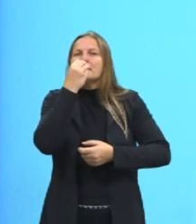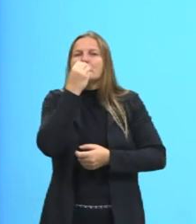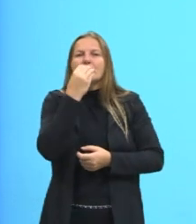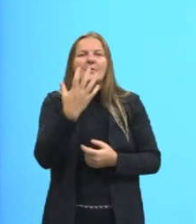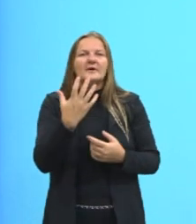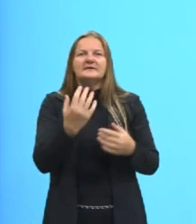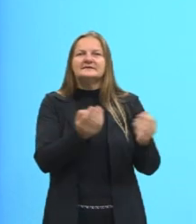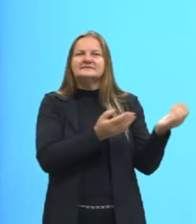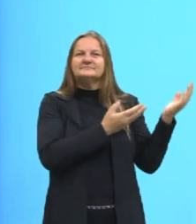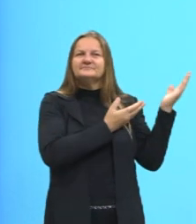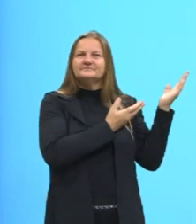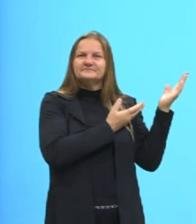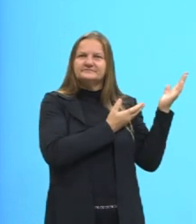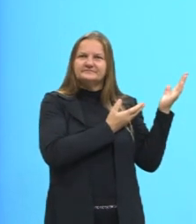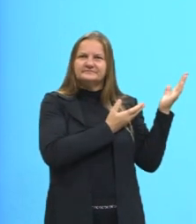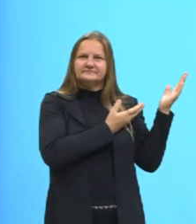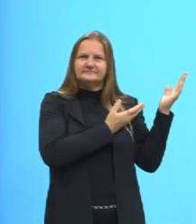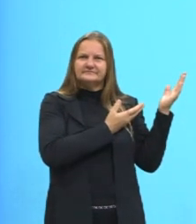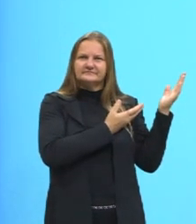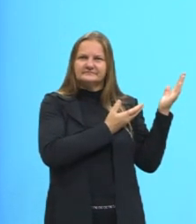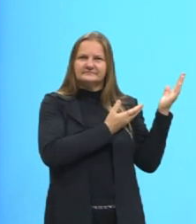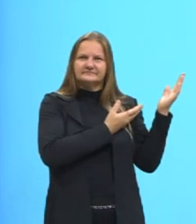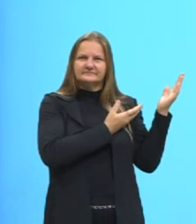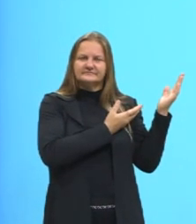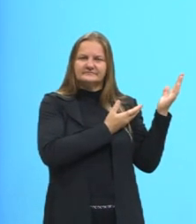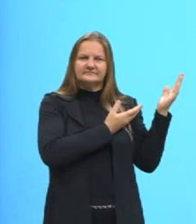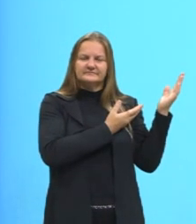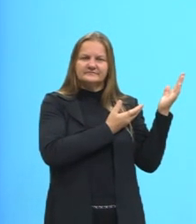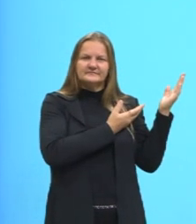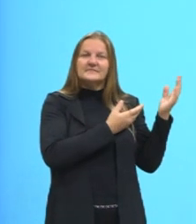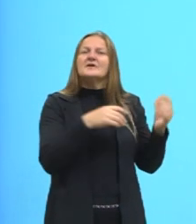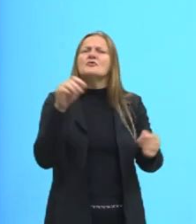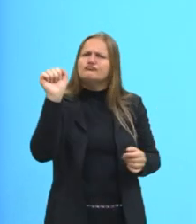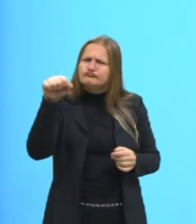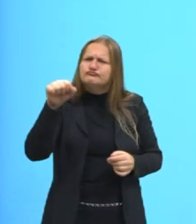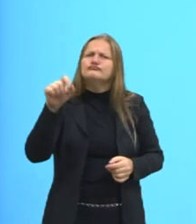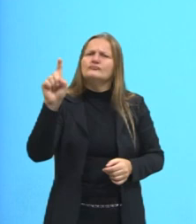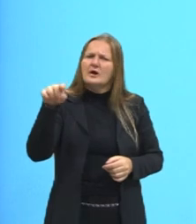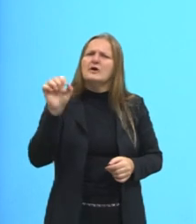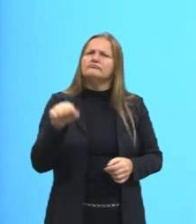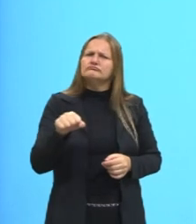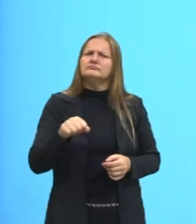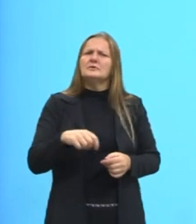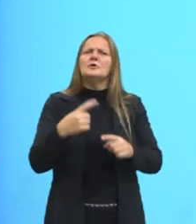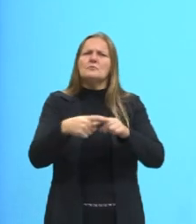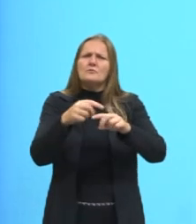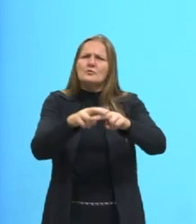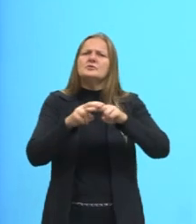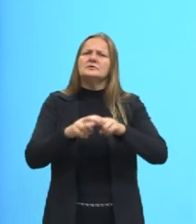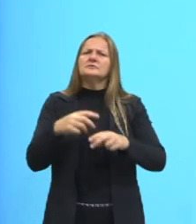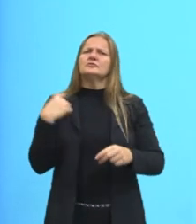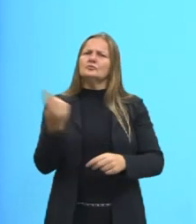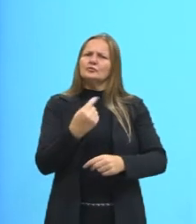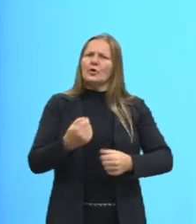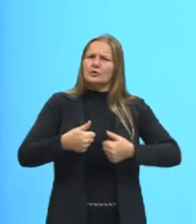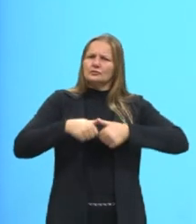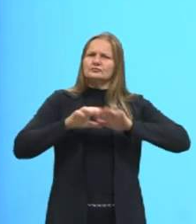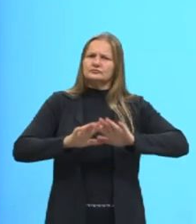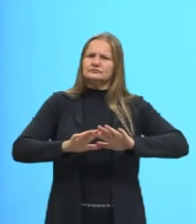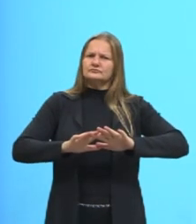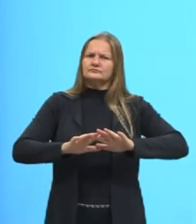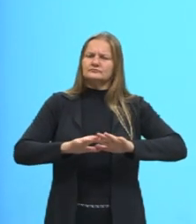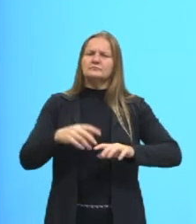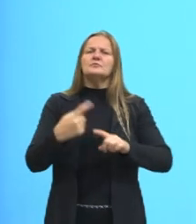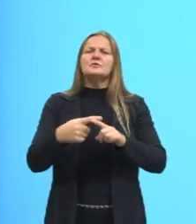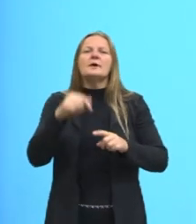esse que para esses estamos lá morreres ou seja é isso é para isso que estamos lá não era